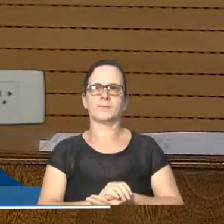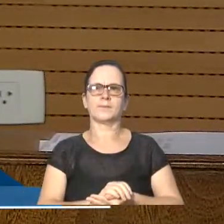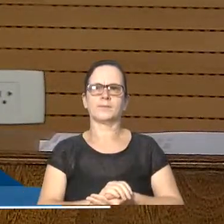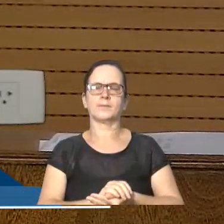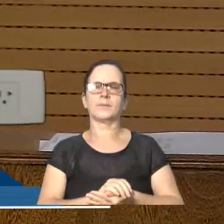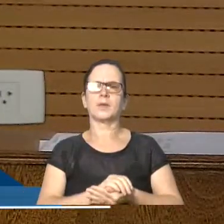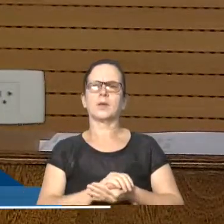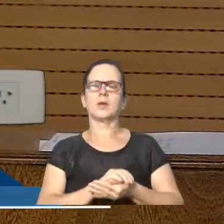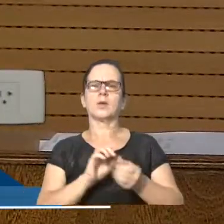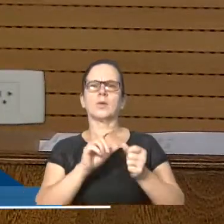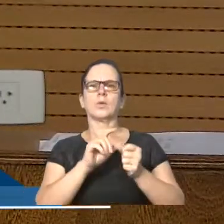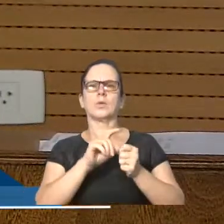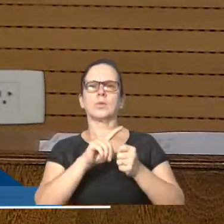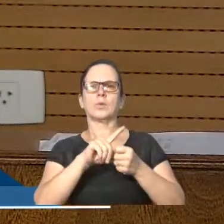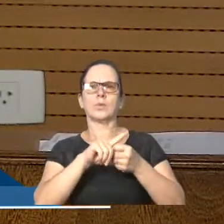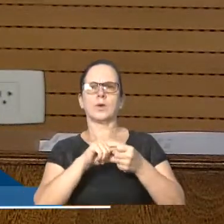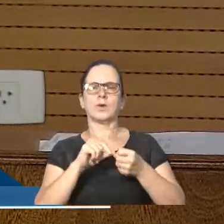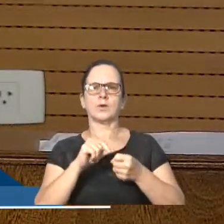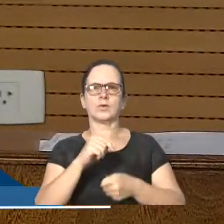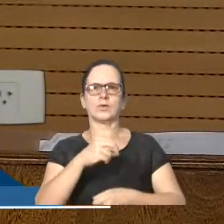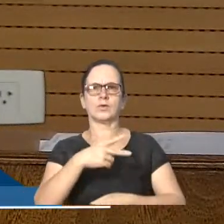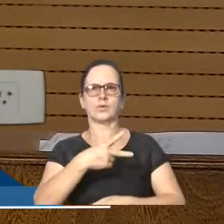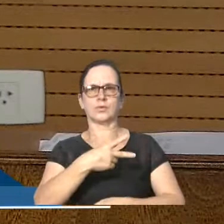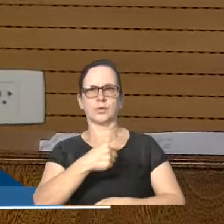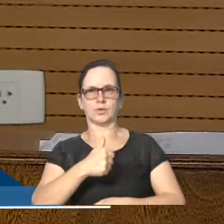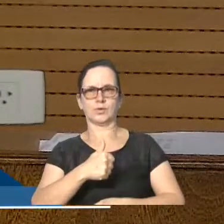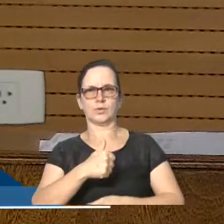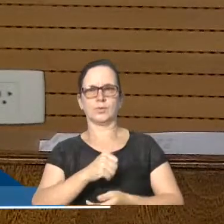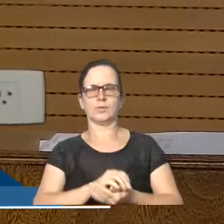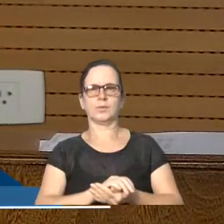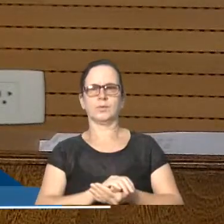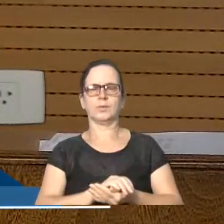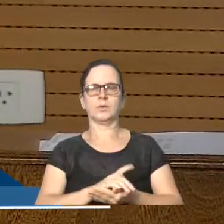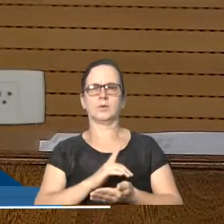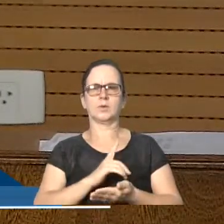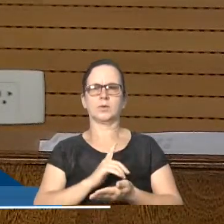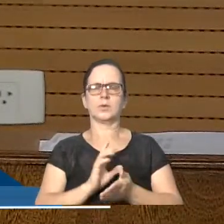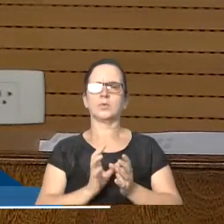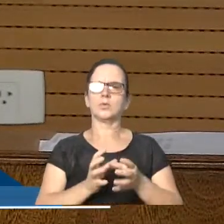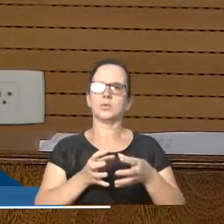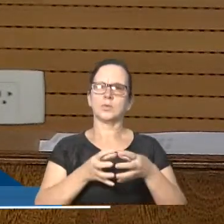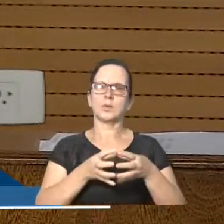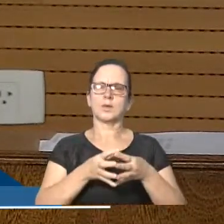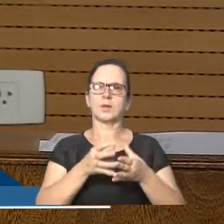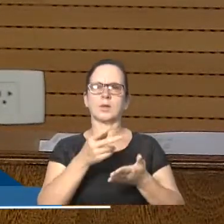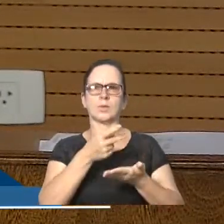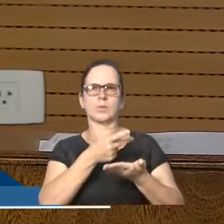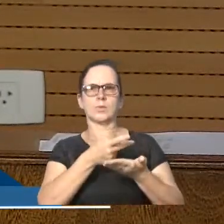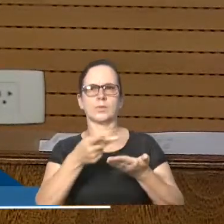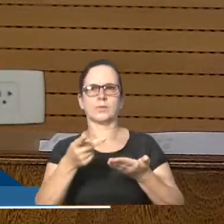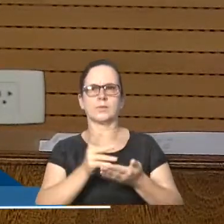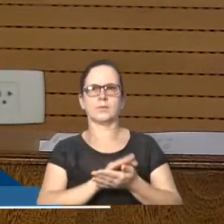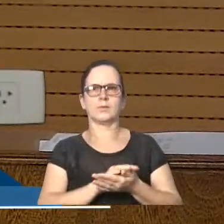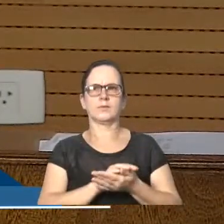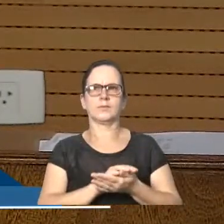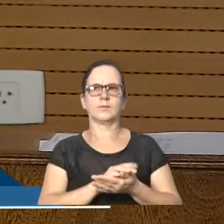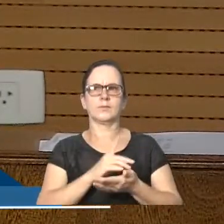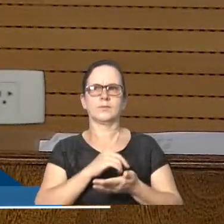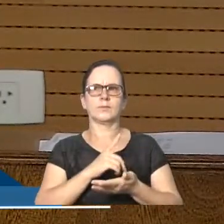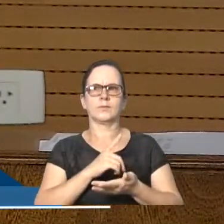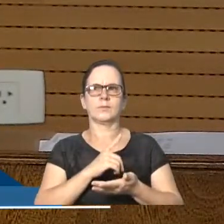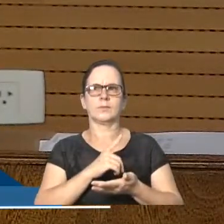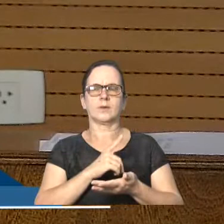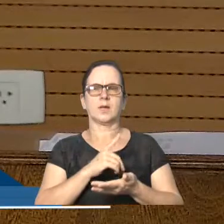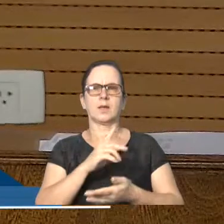Nos termos do artigo 21 do Regimento Interno desta Casa, compete a esta assessoria pronunciar-se em caráter